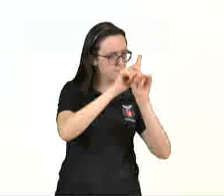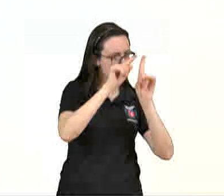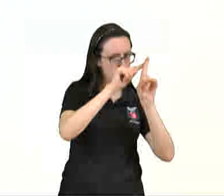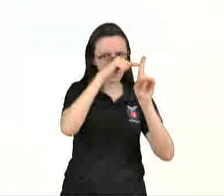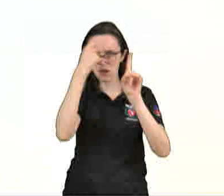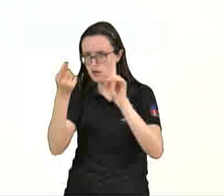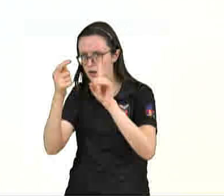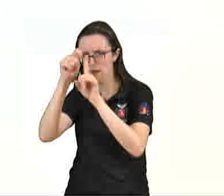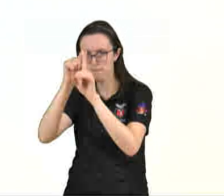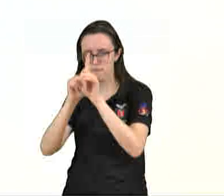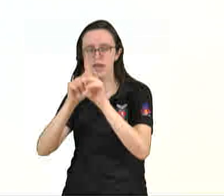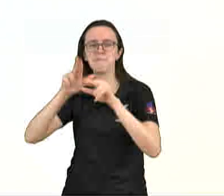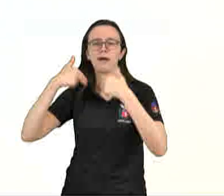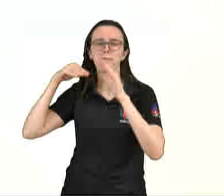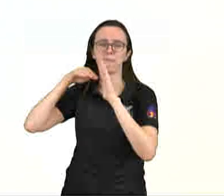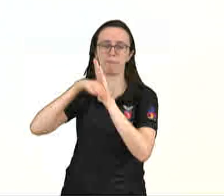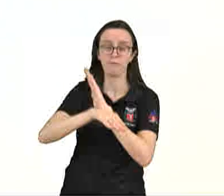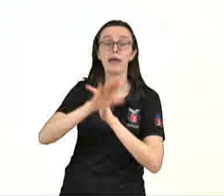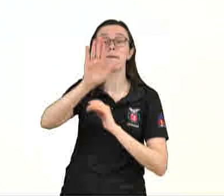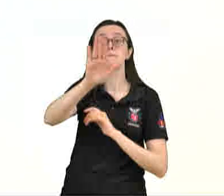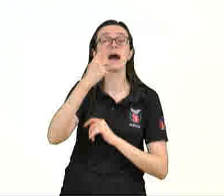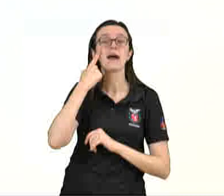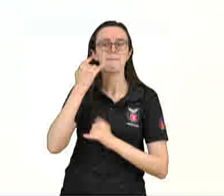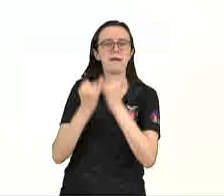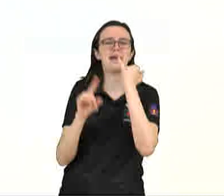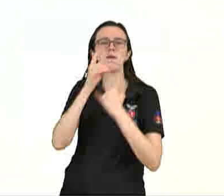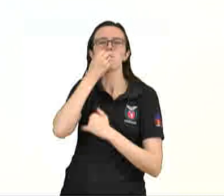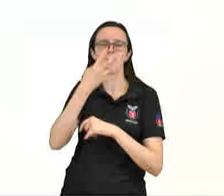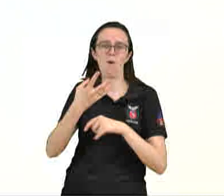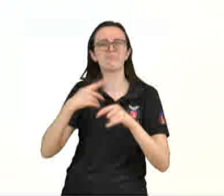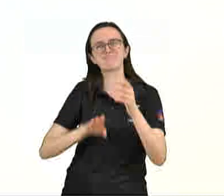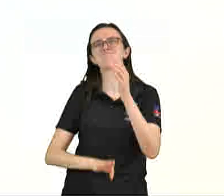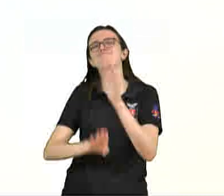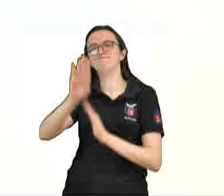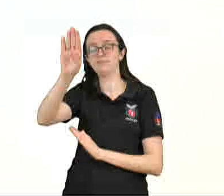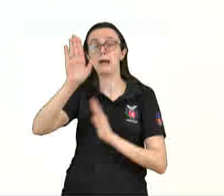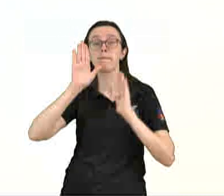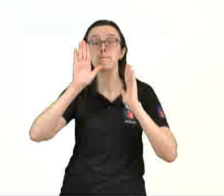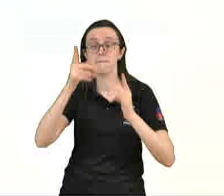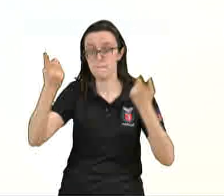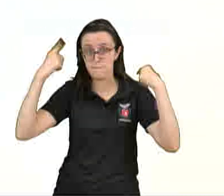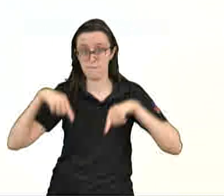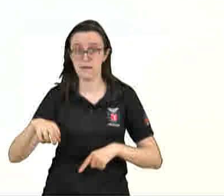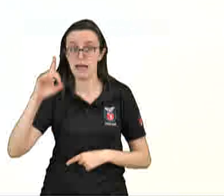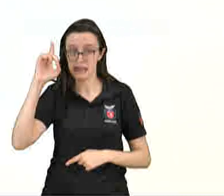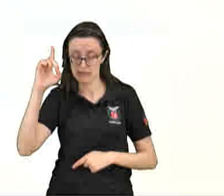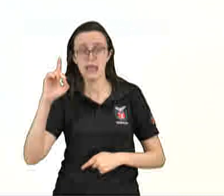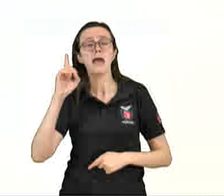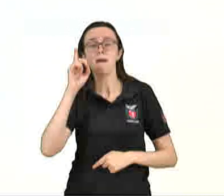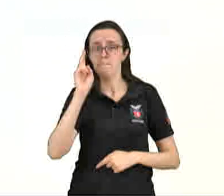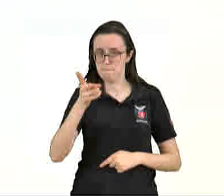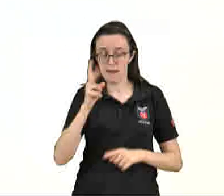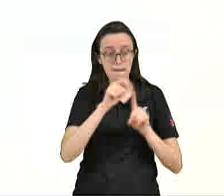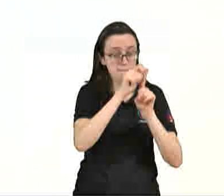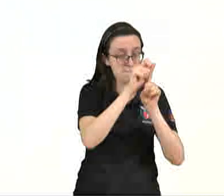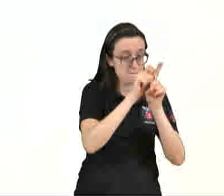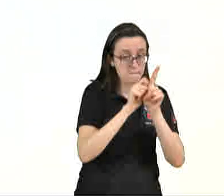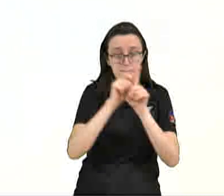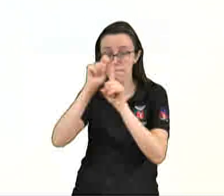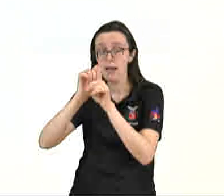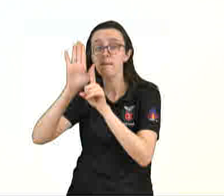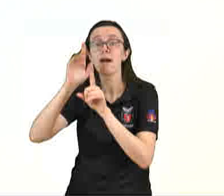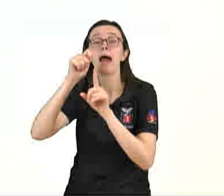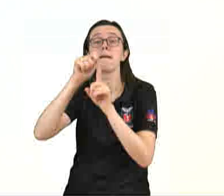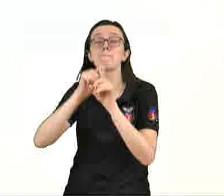é negativo. E já a notícia B, ela compara o nível de endividamento com o mesmo mês do